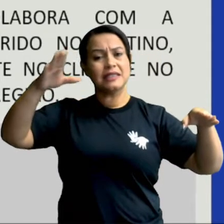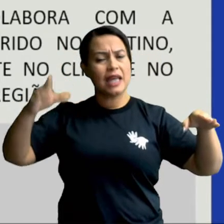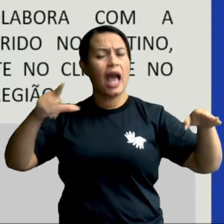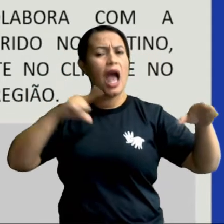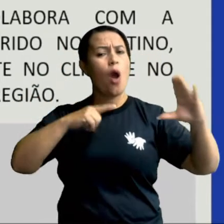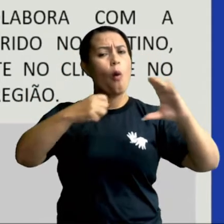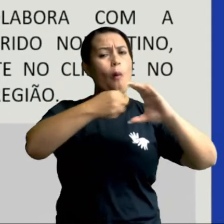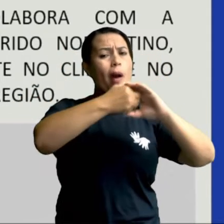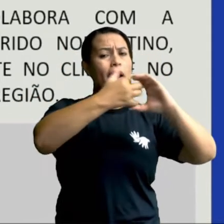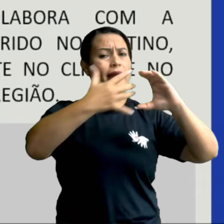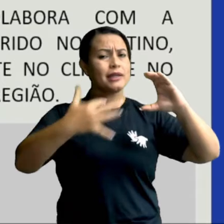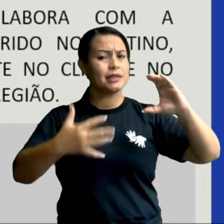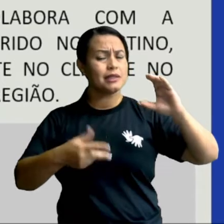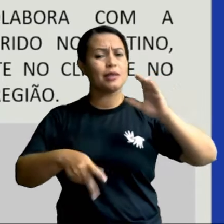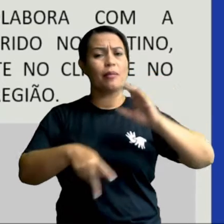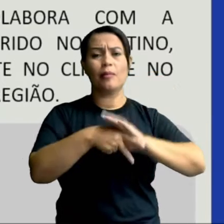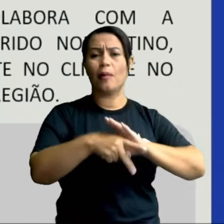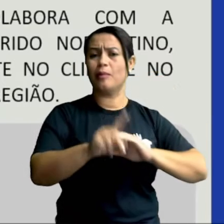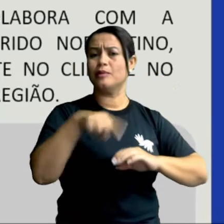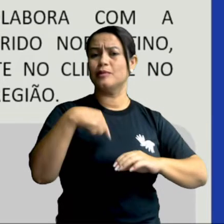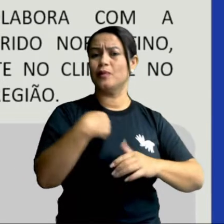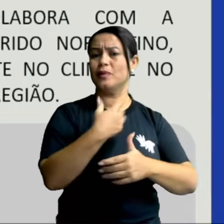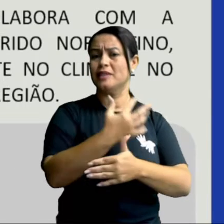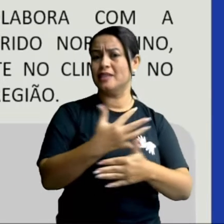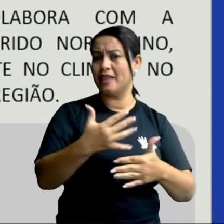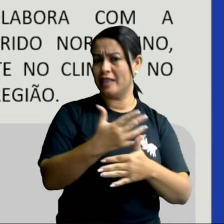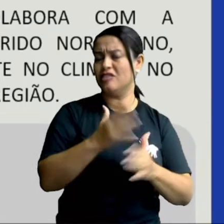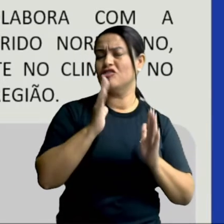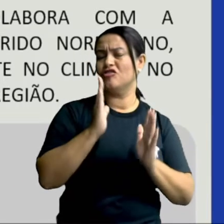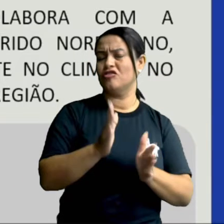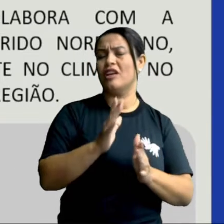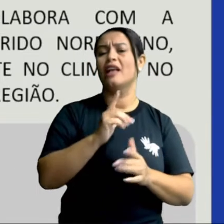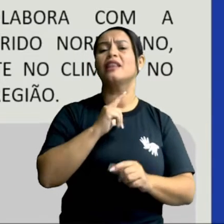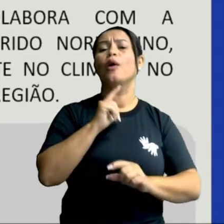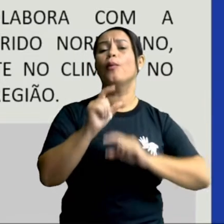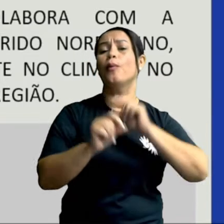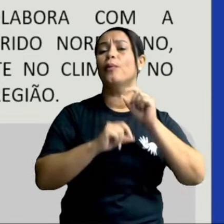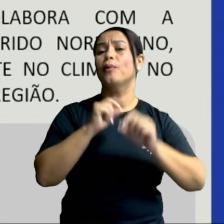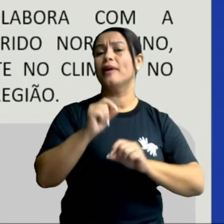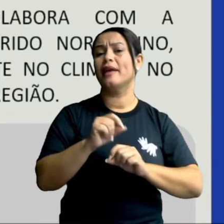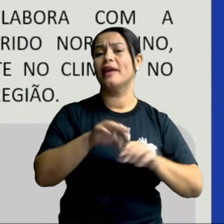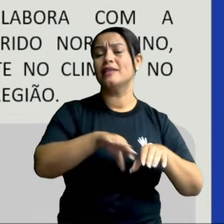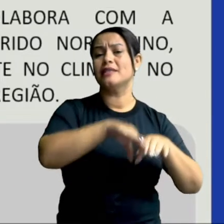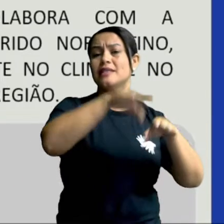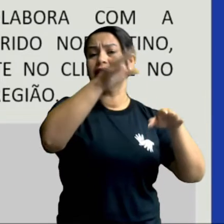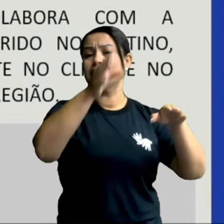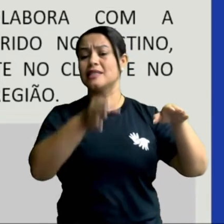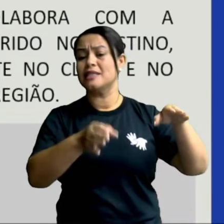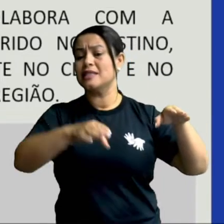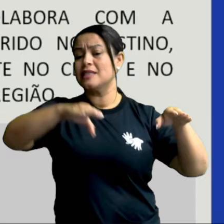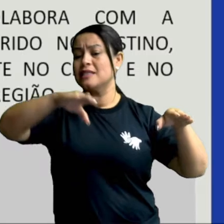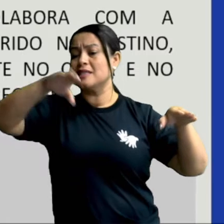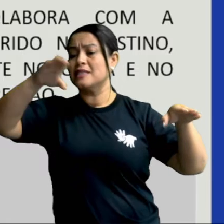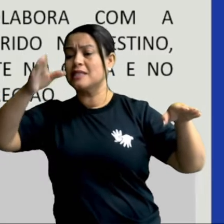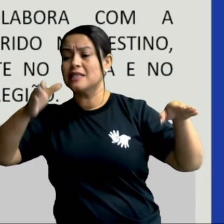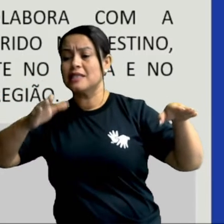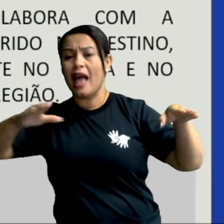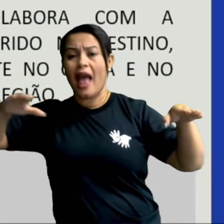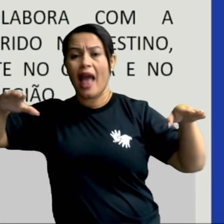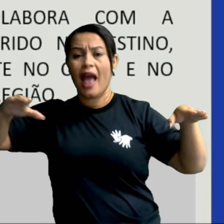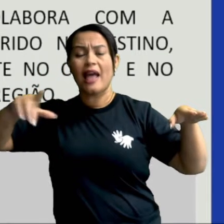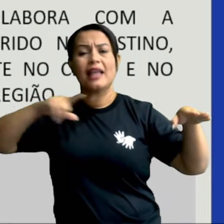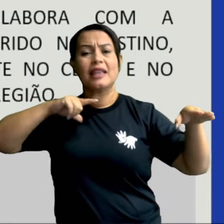característica da nossa cidade, é uma característica geográfica da nossa cidade ter serras e ter um terreno montanhoso, né?